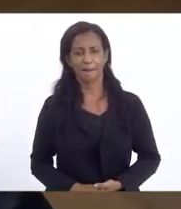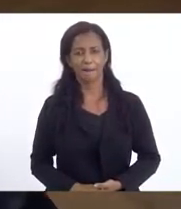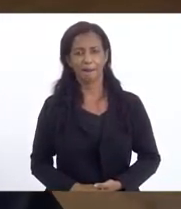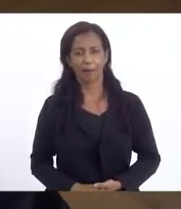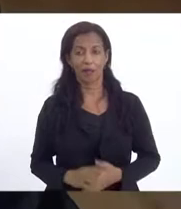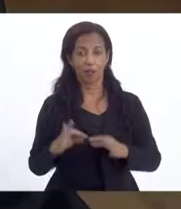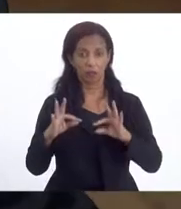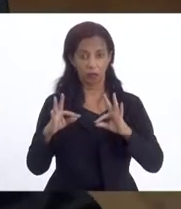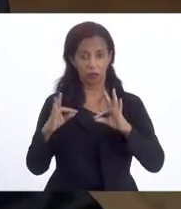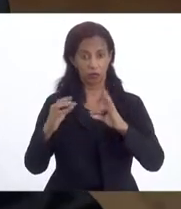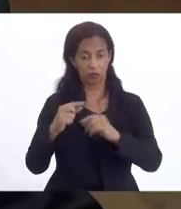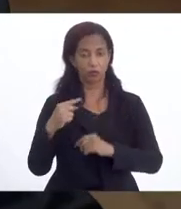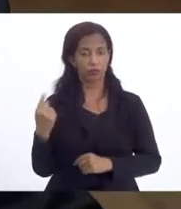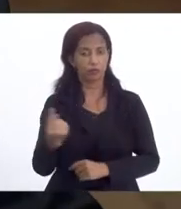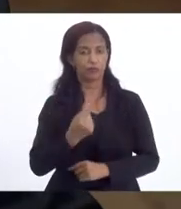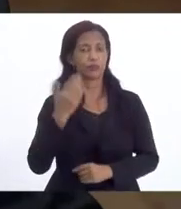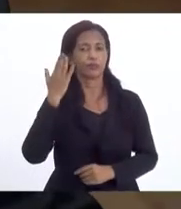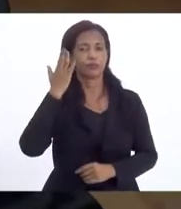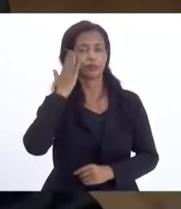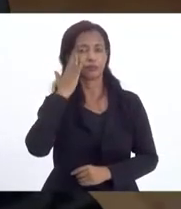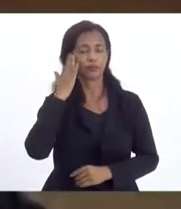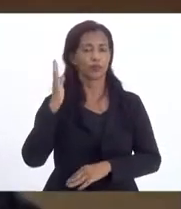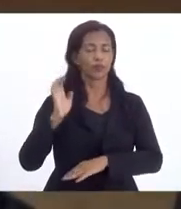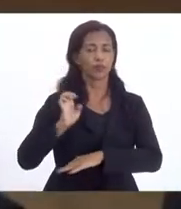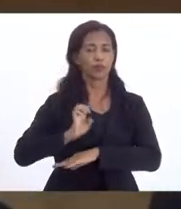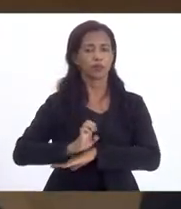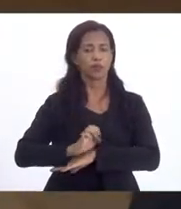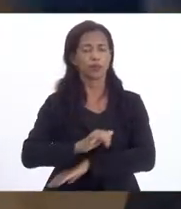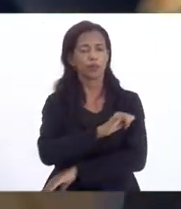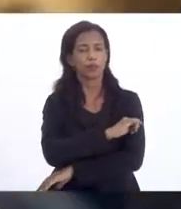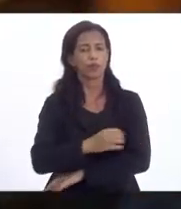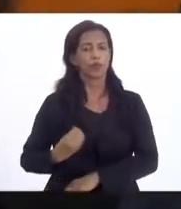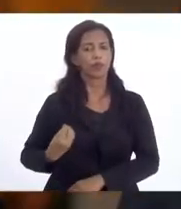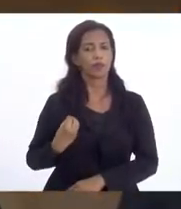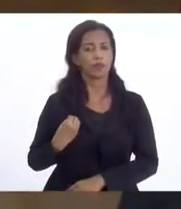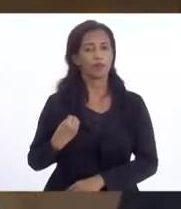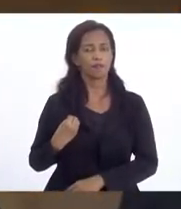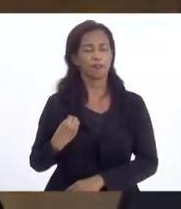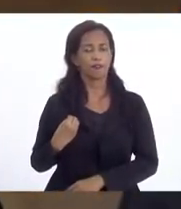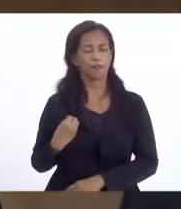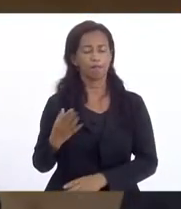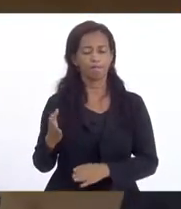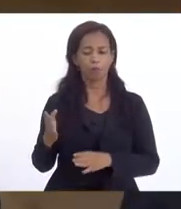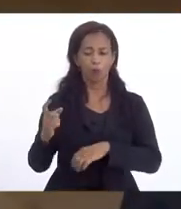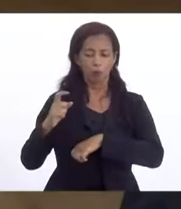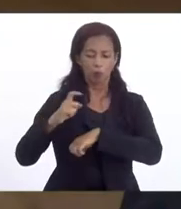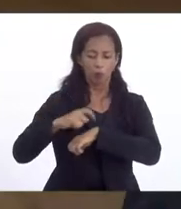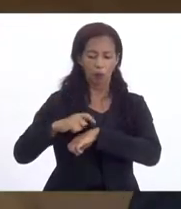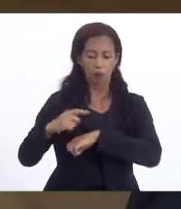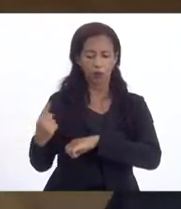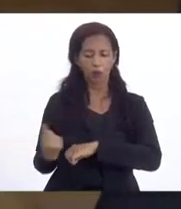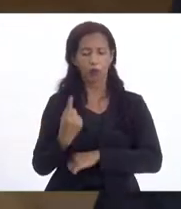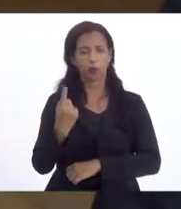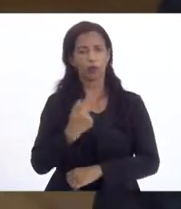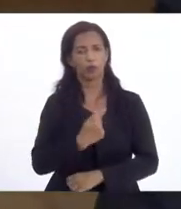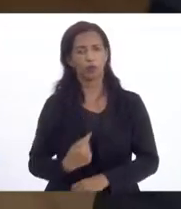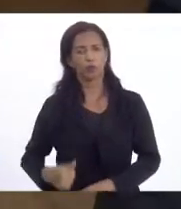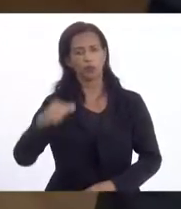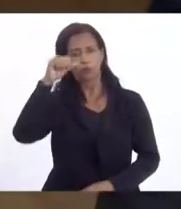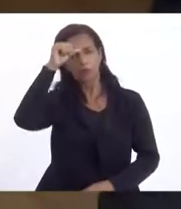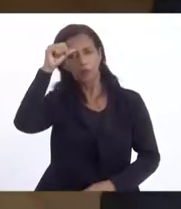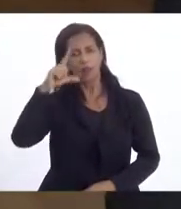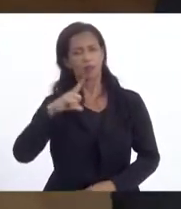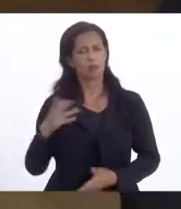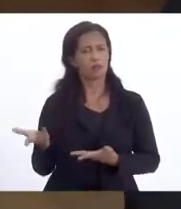todos nós sabemos que o Estado do Rio de Janeiro vive um momento único. O governador Cláudio Castro tem